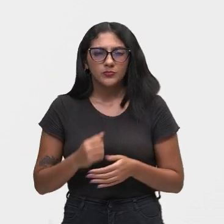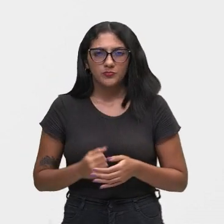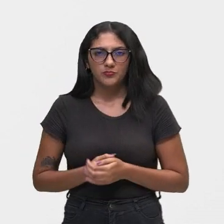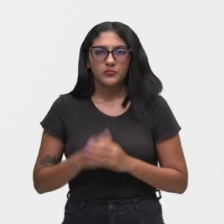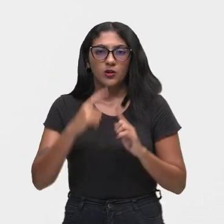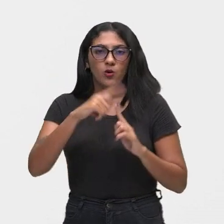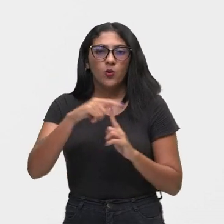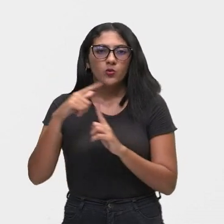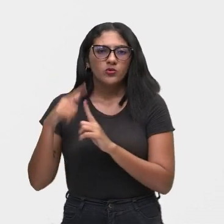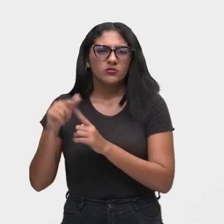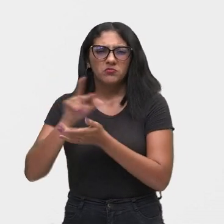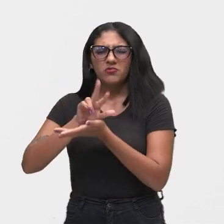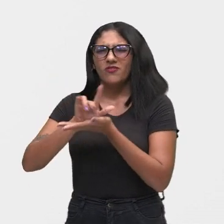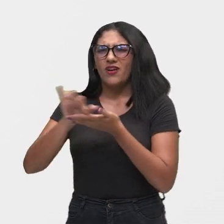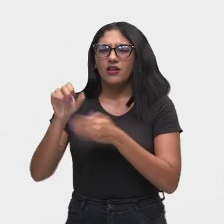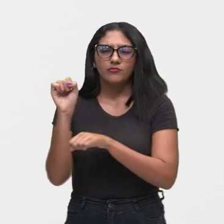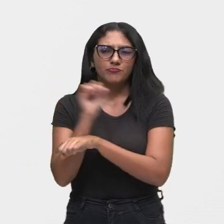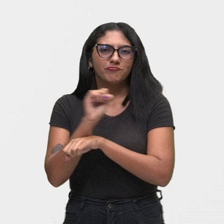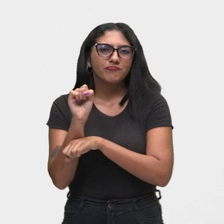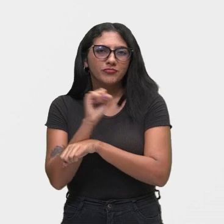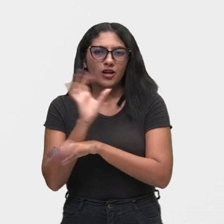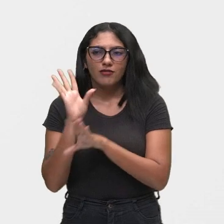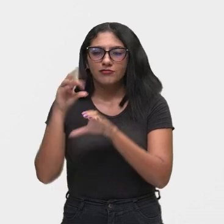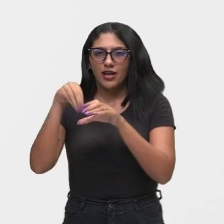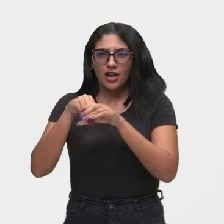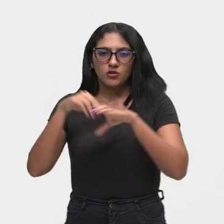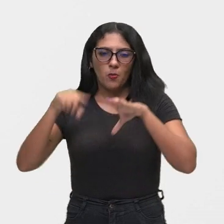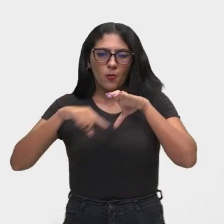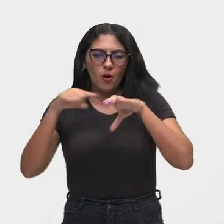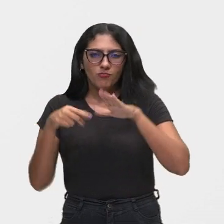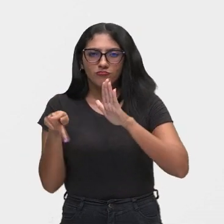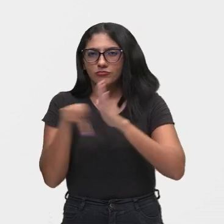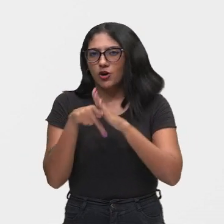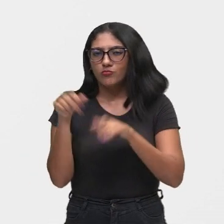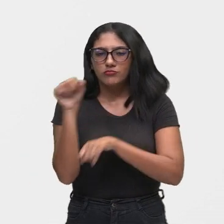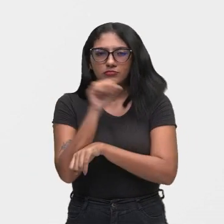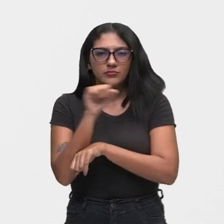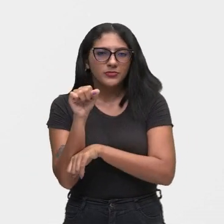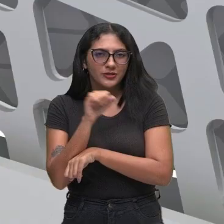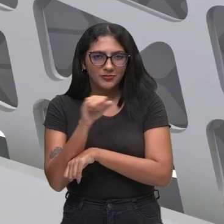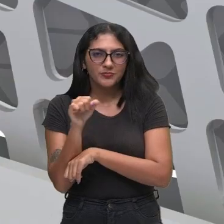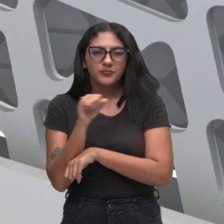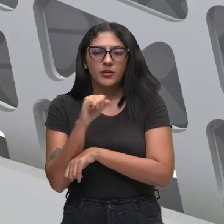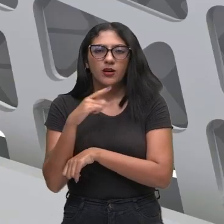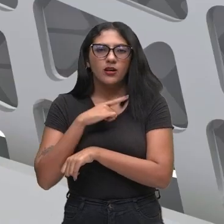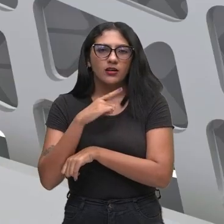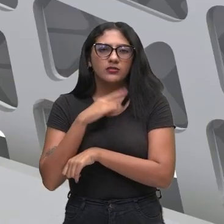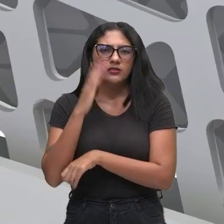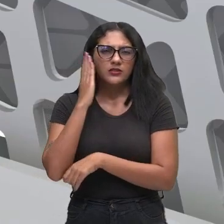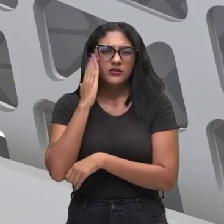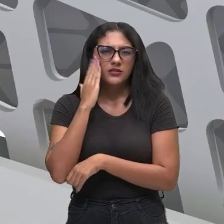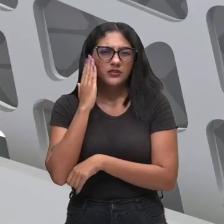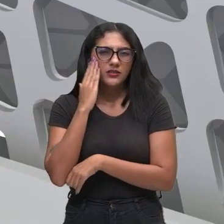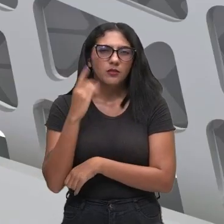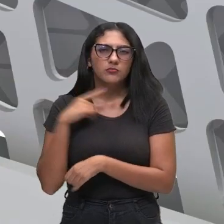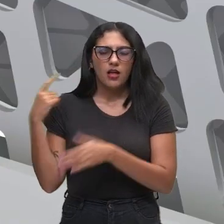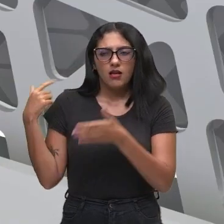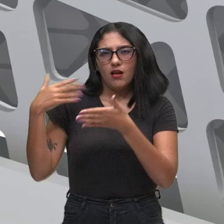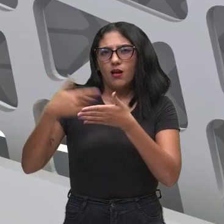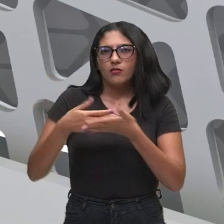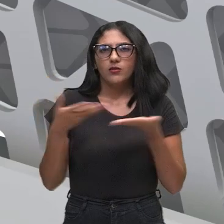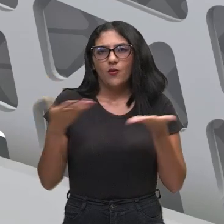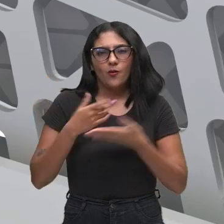os vários tipos de automóveis, os motores de automóveis, como nós vemos, né, ainda temos